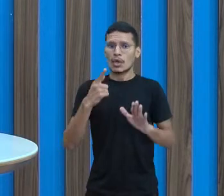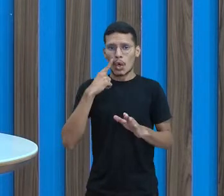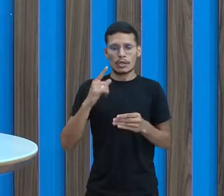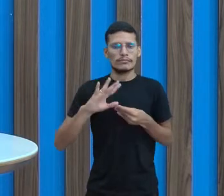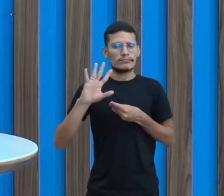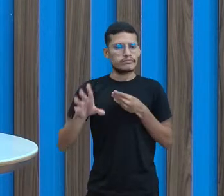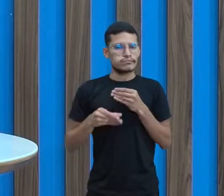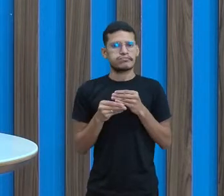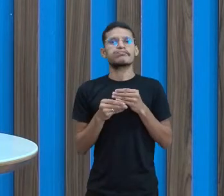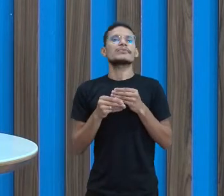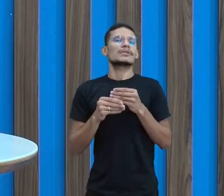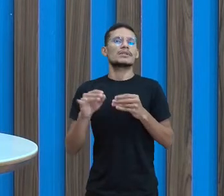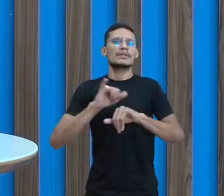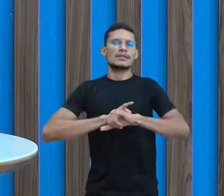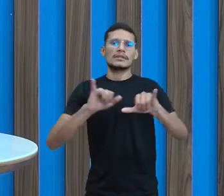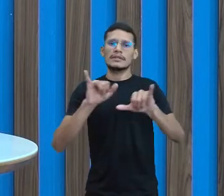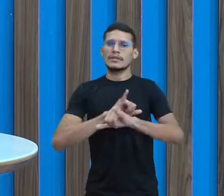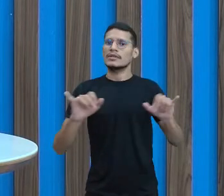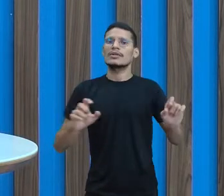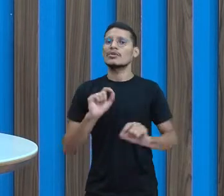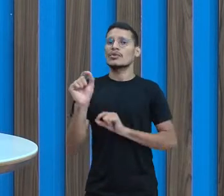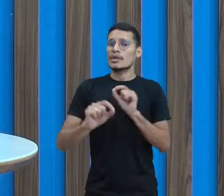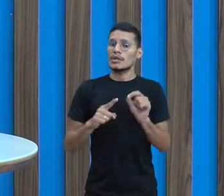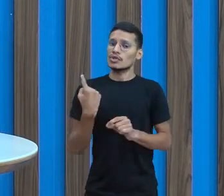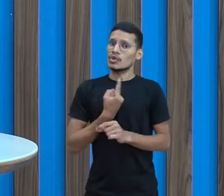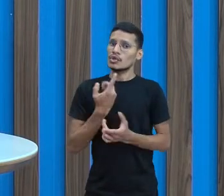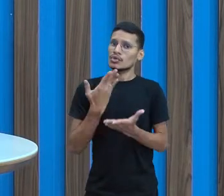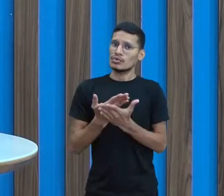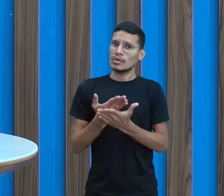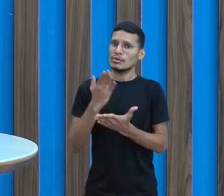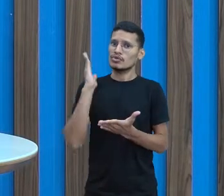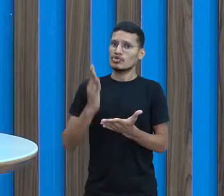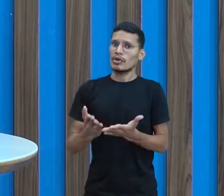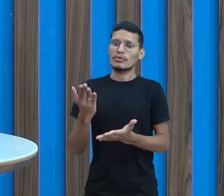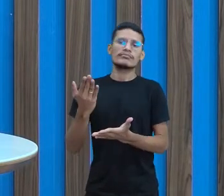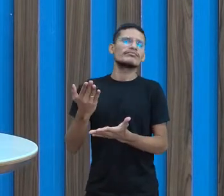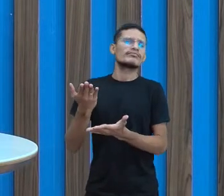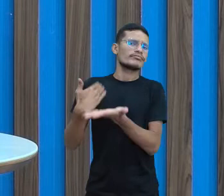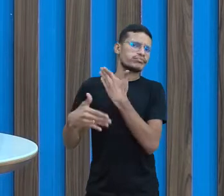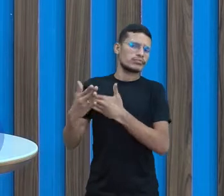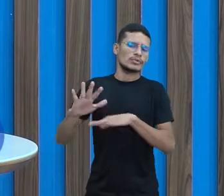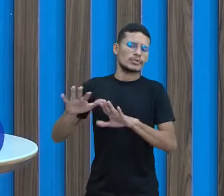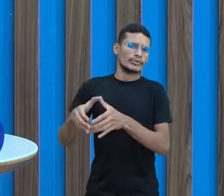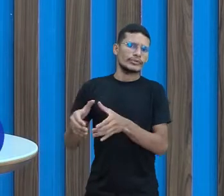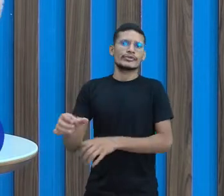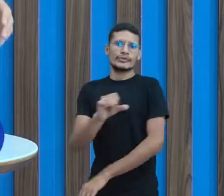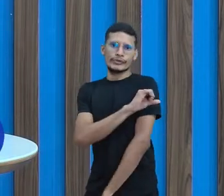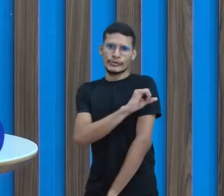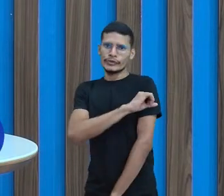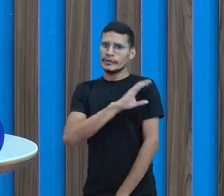só aqui um apanhado de informações, porque a gente vem conversando sempre, aqui no nono principalmente, sobre a reação em cadeia